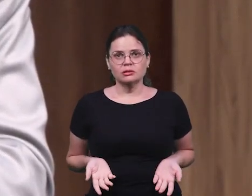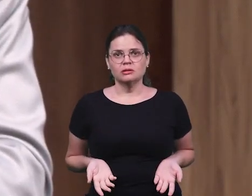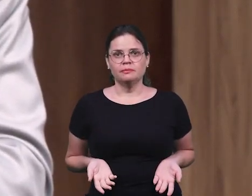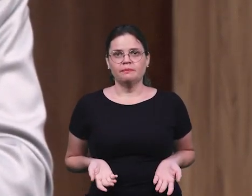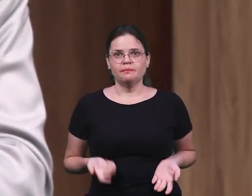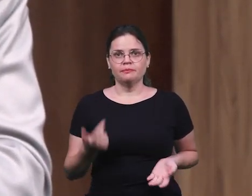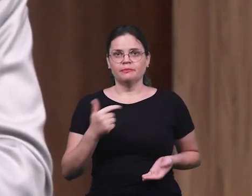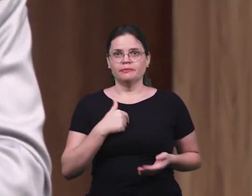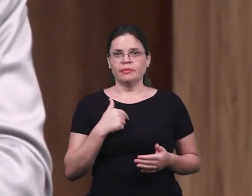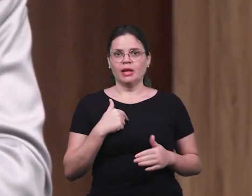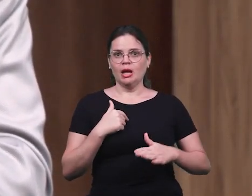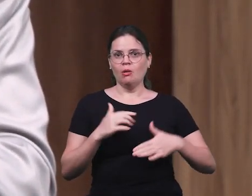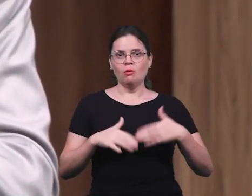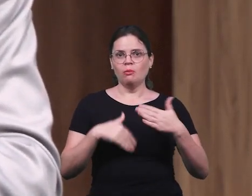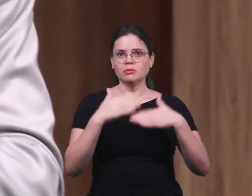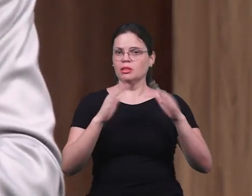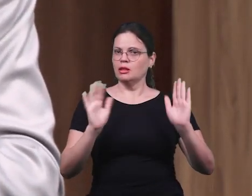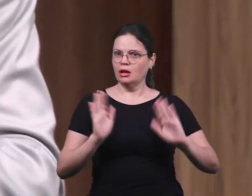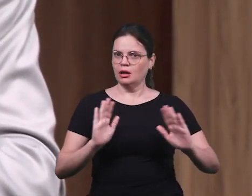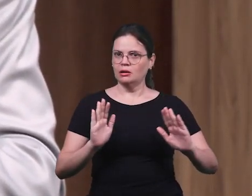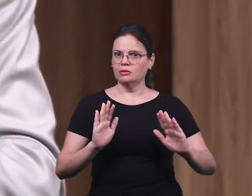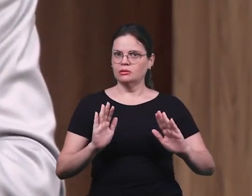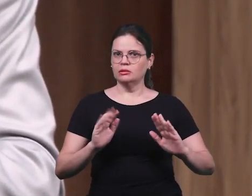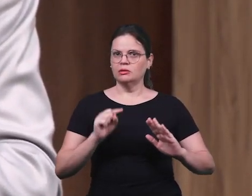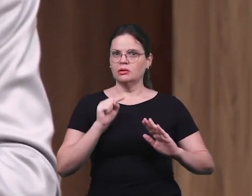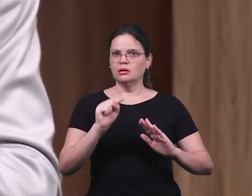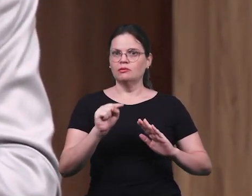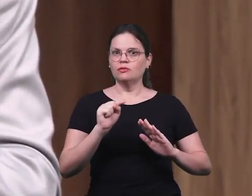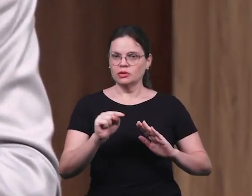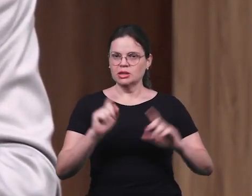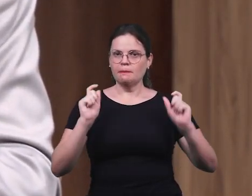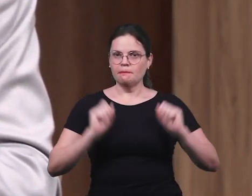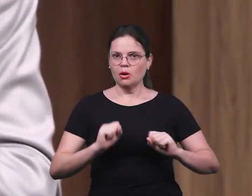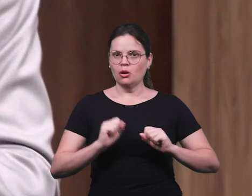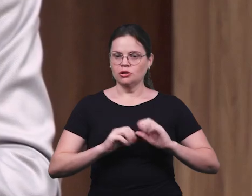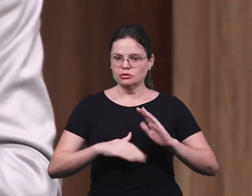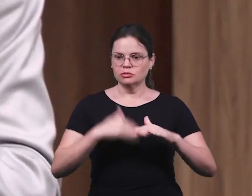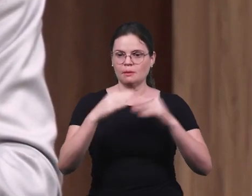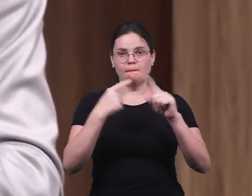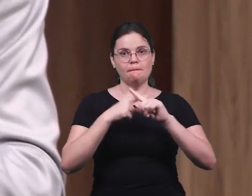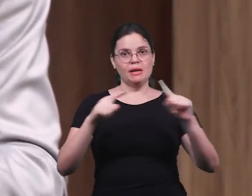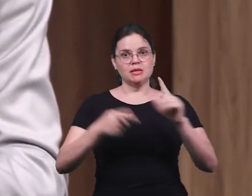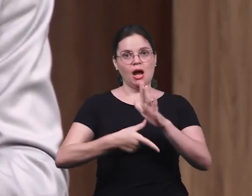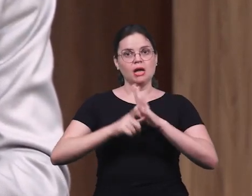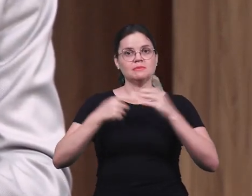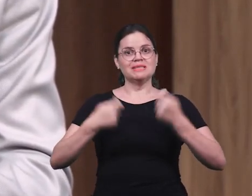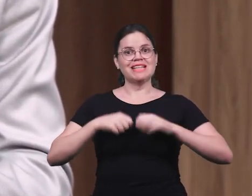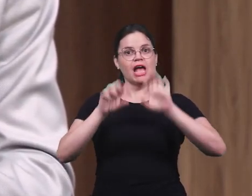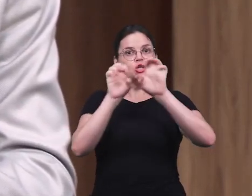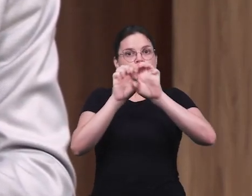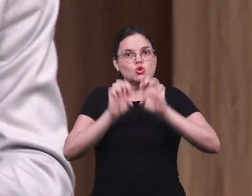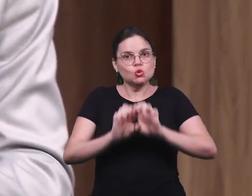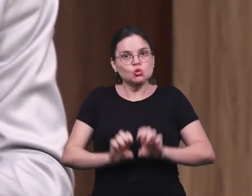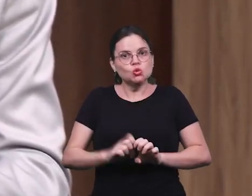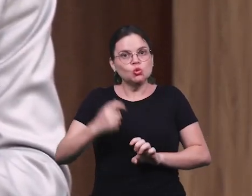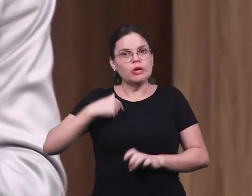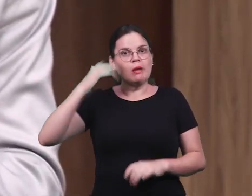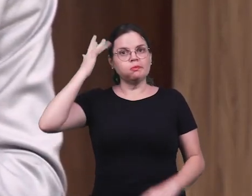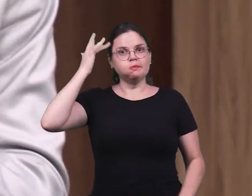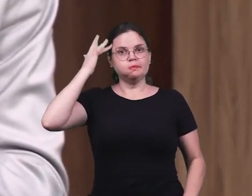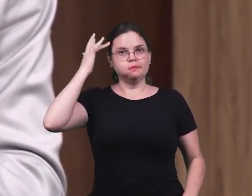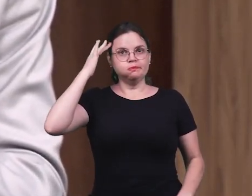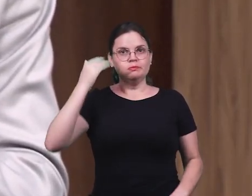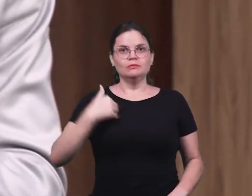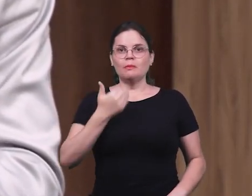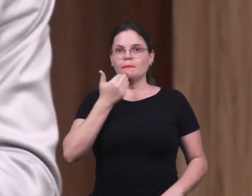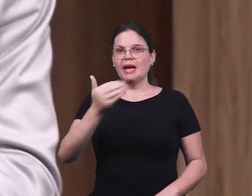Então, eu não prospero. Não, você prospera, mas pede o Senhor para te dar estrutura. Bom. Você vê muitas pessoas orando assim, Senhor, abre uma porta,